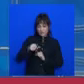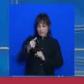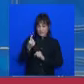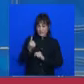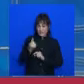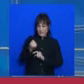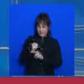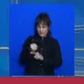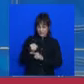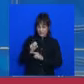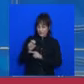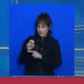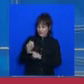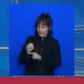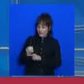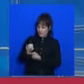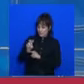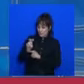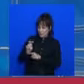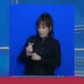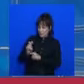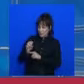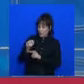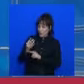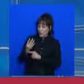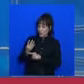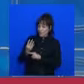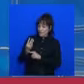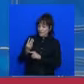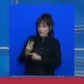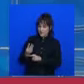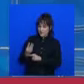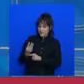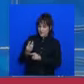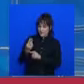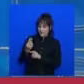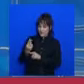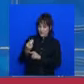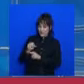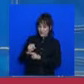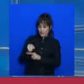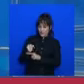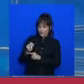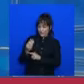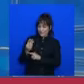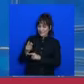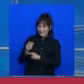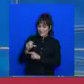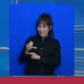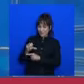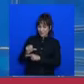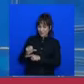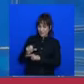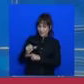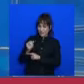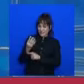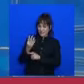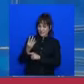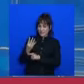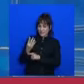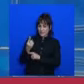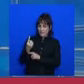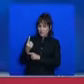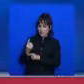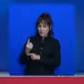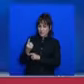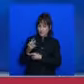foram 18, 05, 43, 28, 39 e